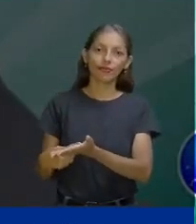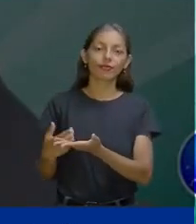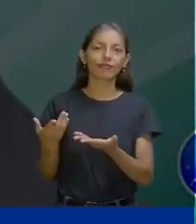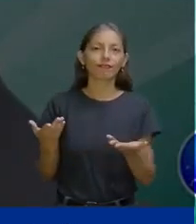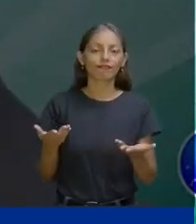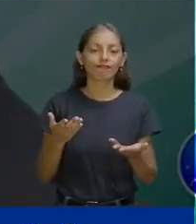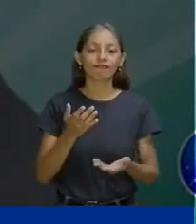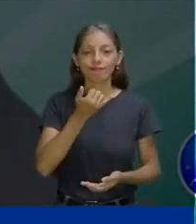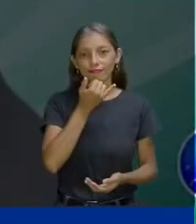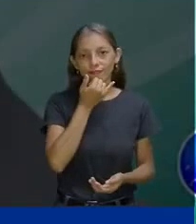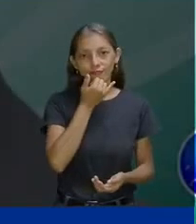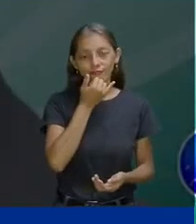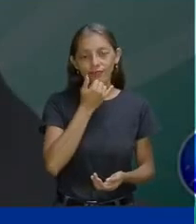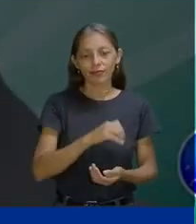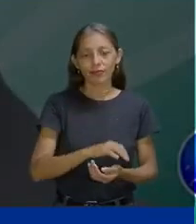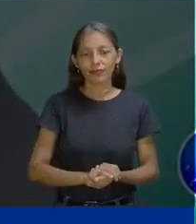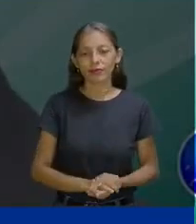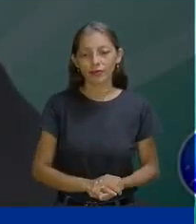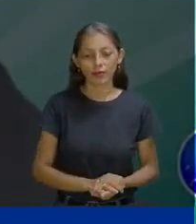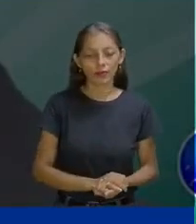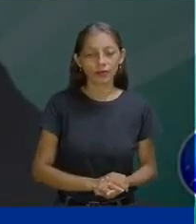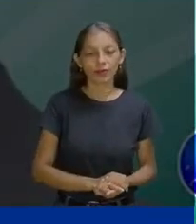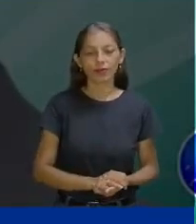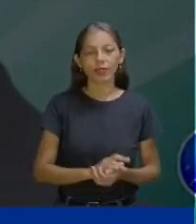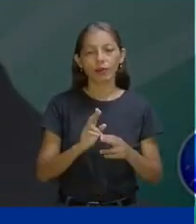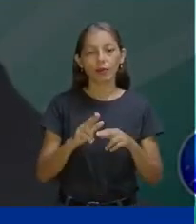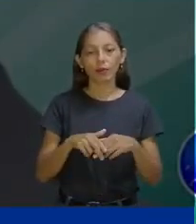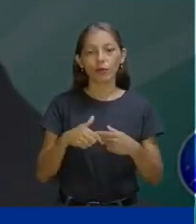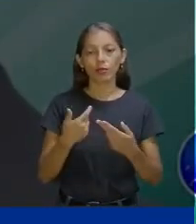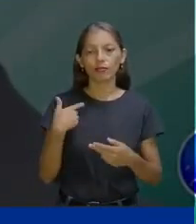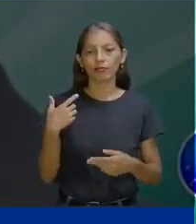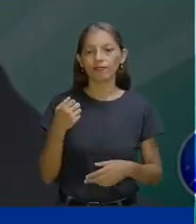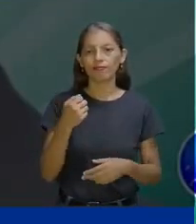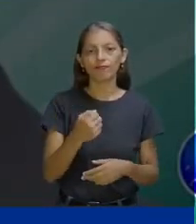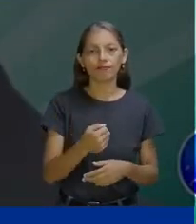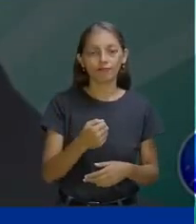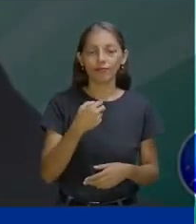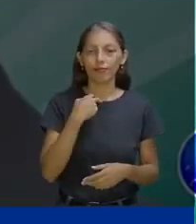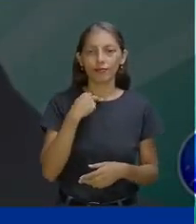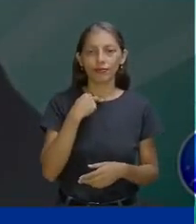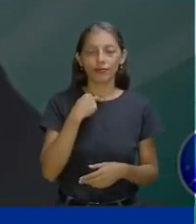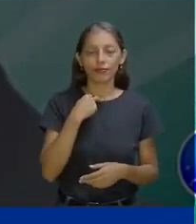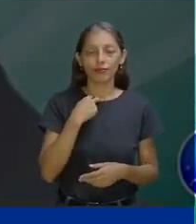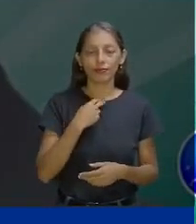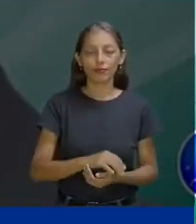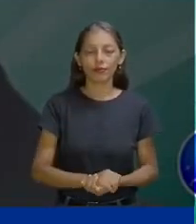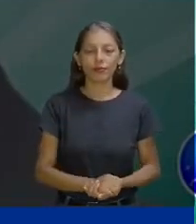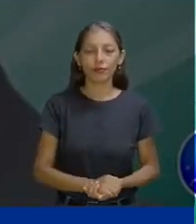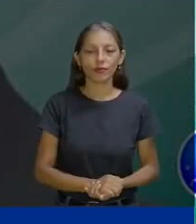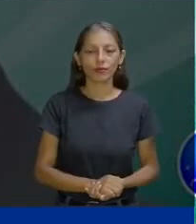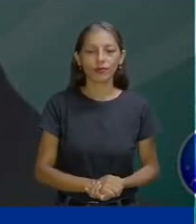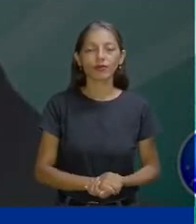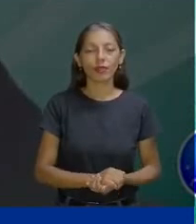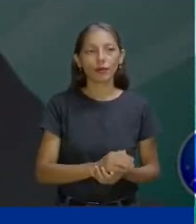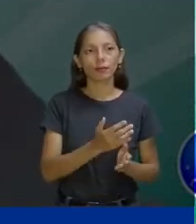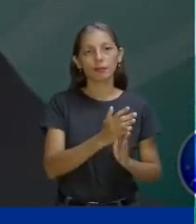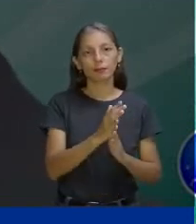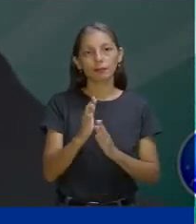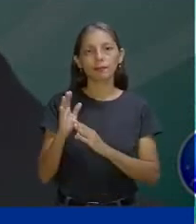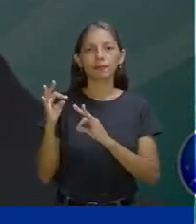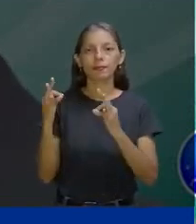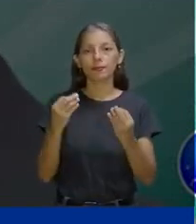das 17 horas, então infelizmente não vou poder estar presente, mas parabéns a